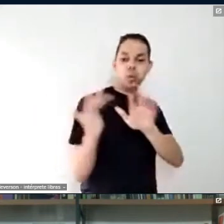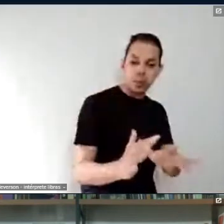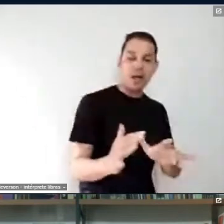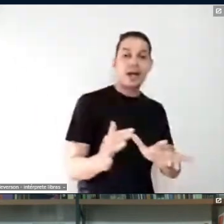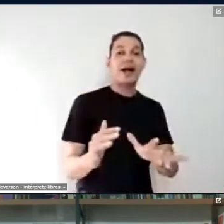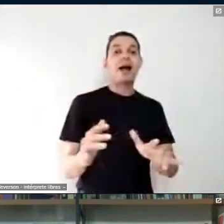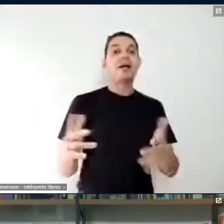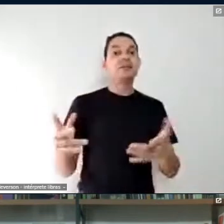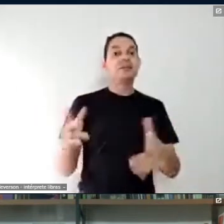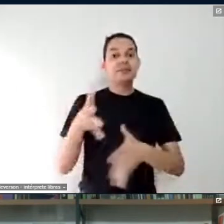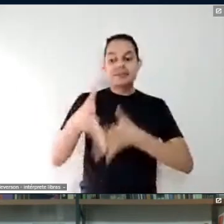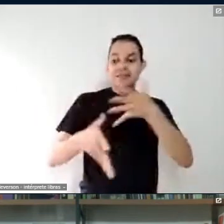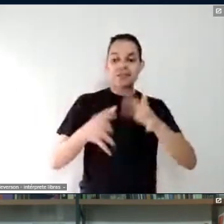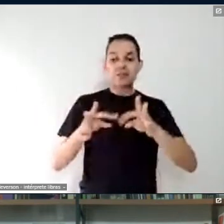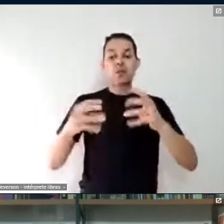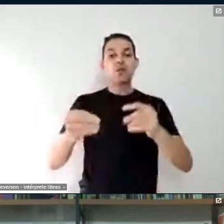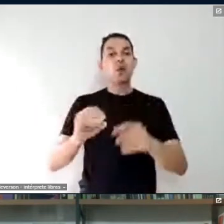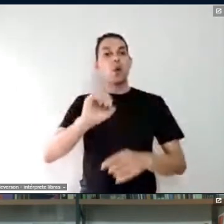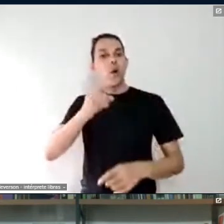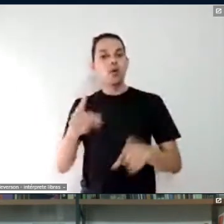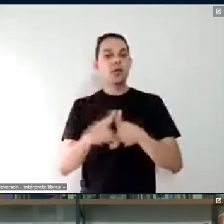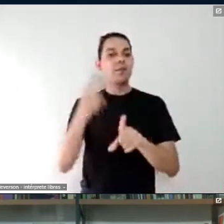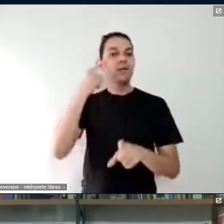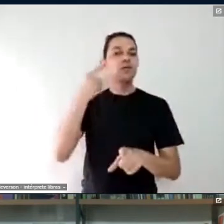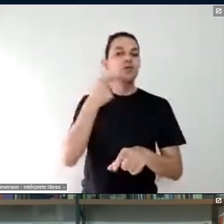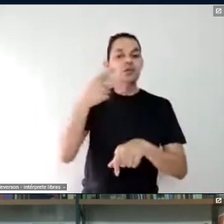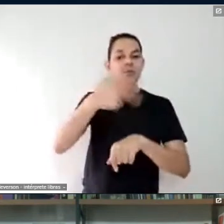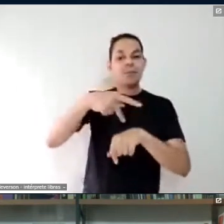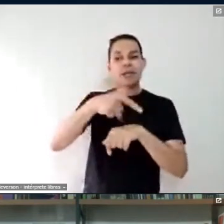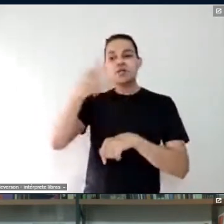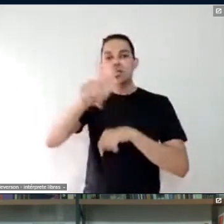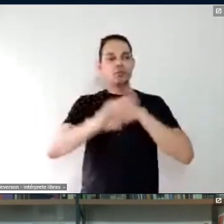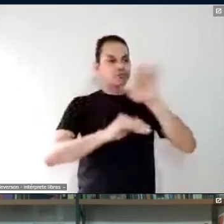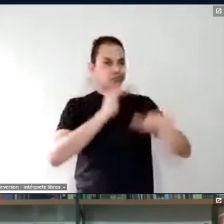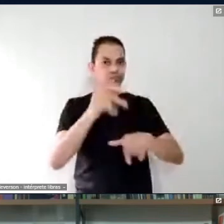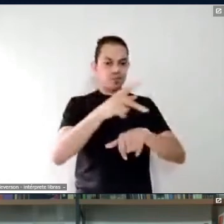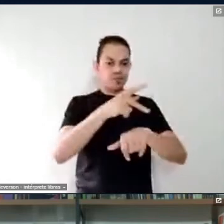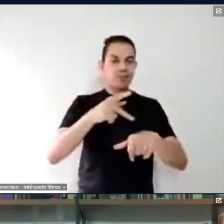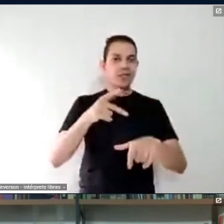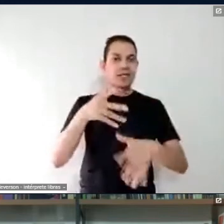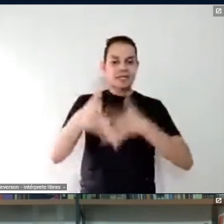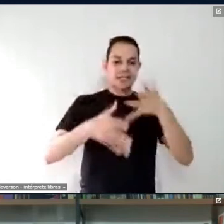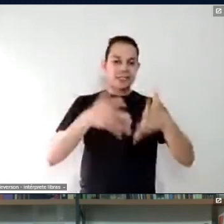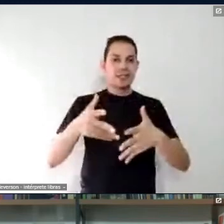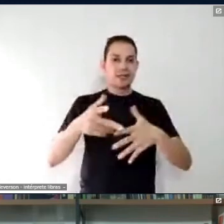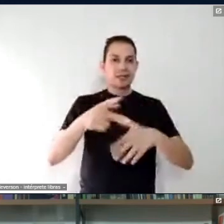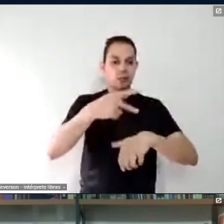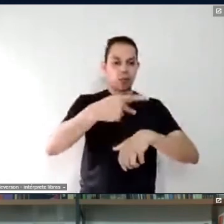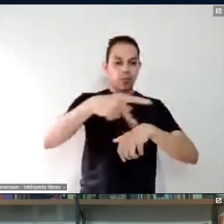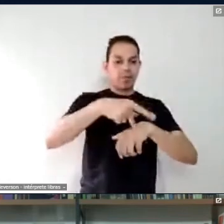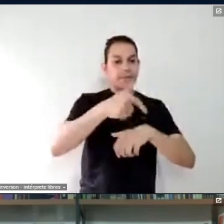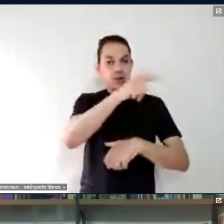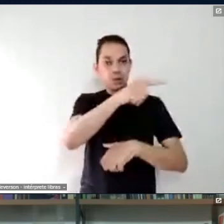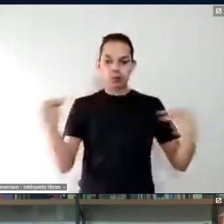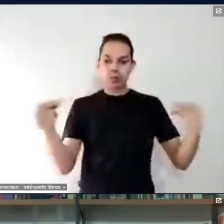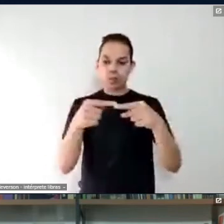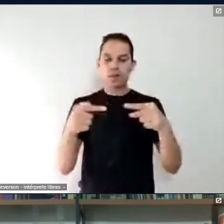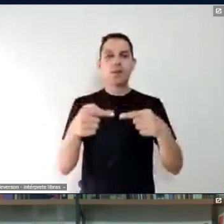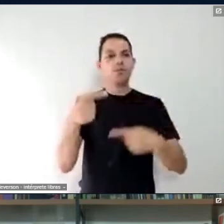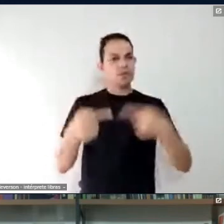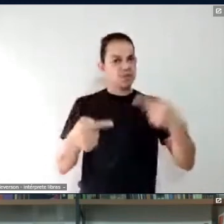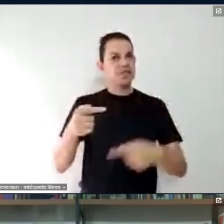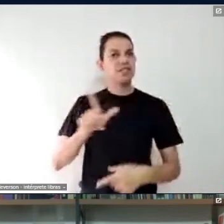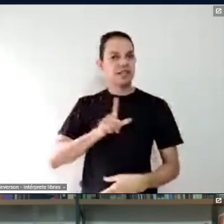surdo internacional também chama quem é de língua de sinais internacional. Então, vocês têm essa política e eu acho também que existem muitos